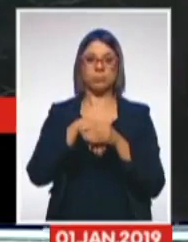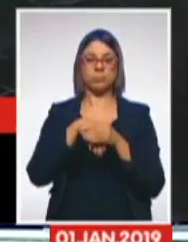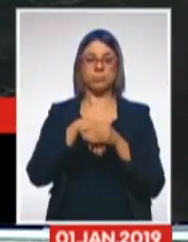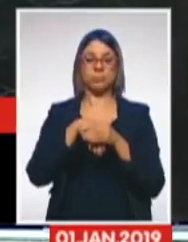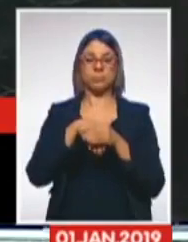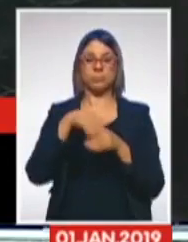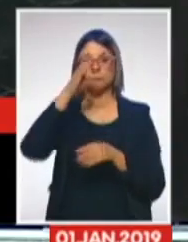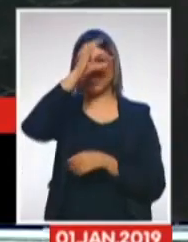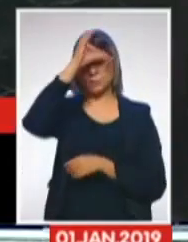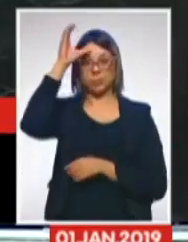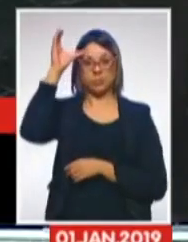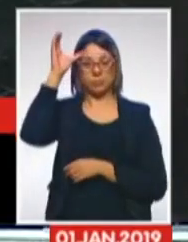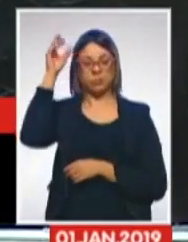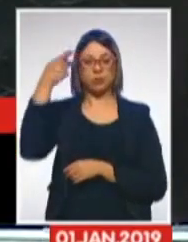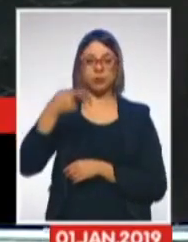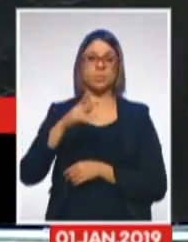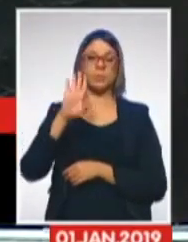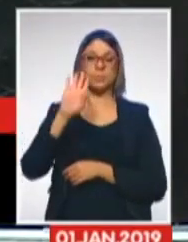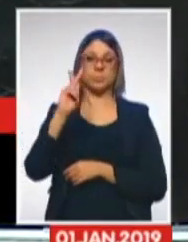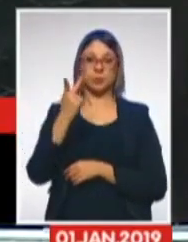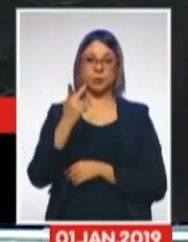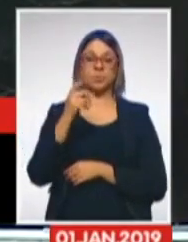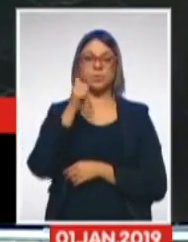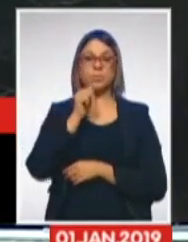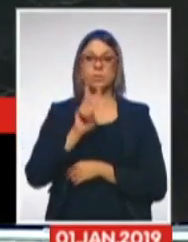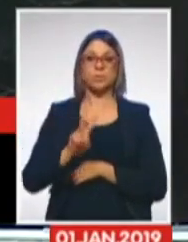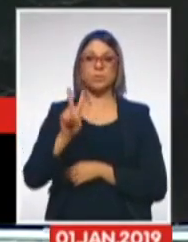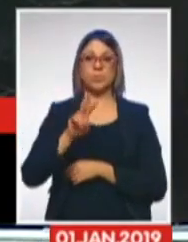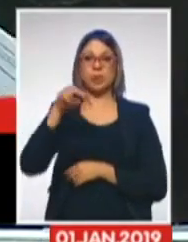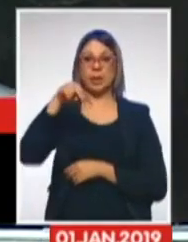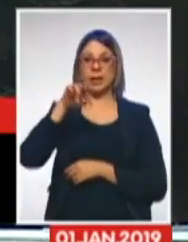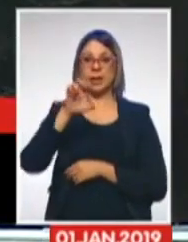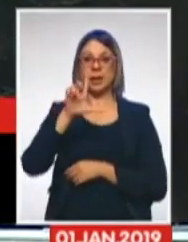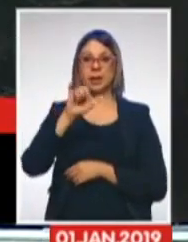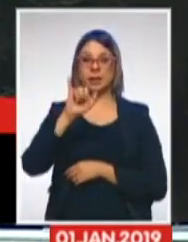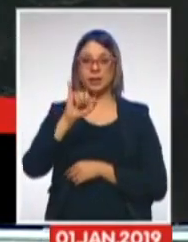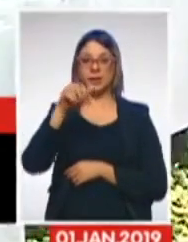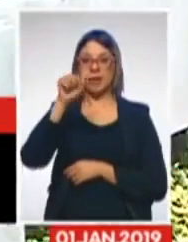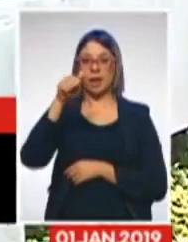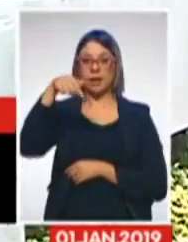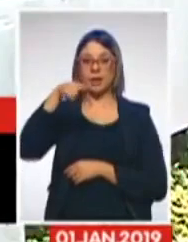da Câmara Municipal de Belo Horizonte, vereadora Nelly Aquino,